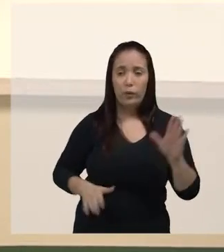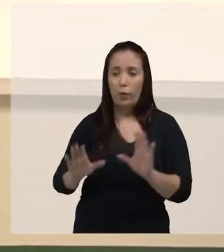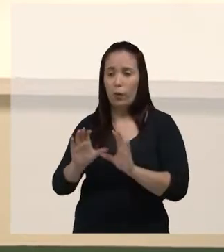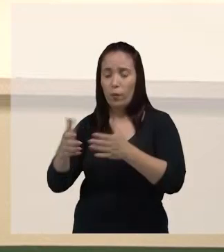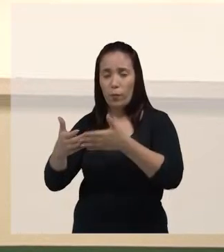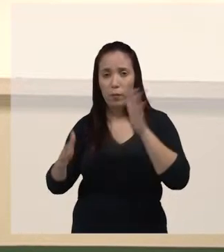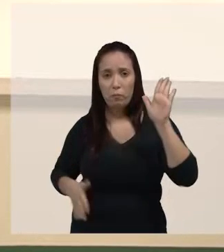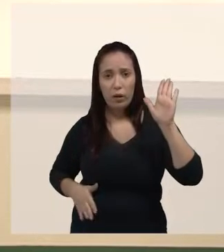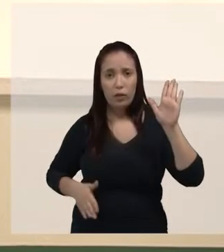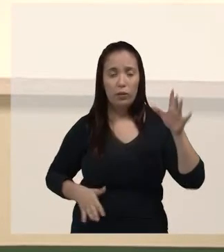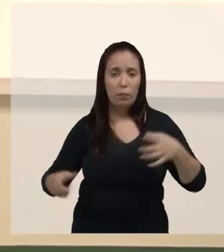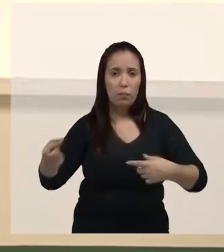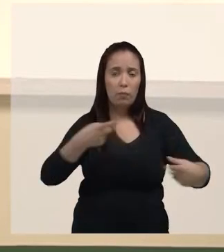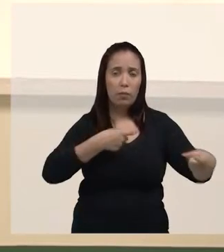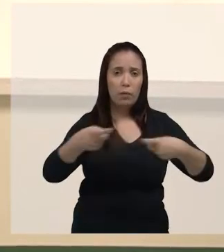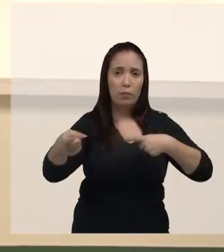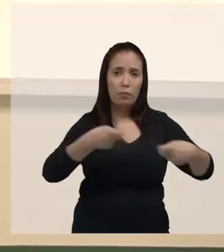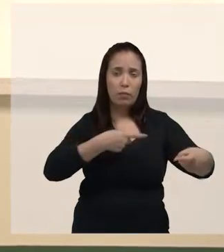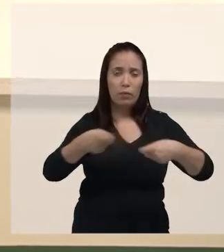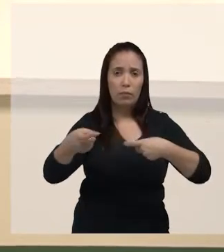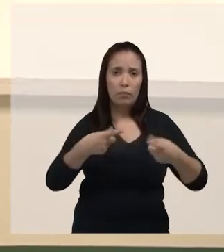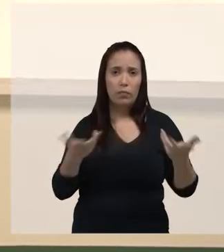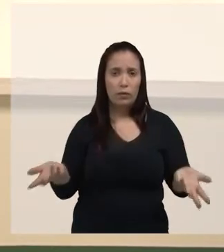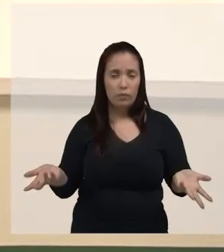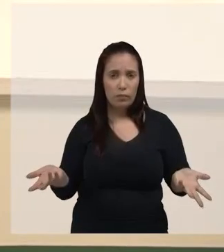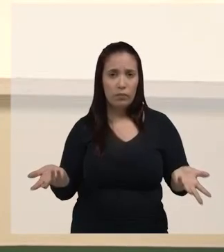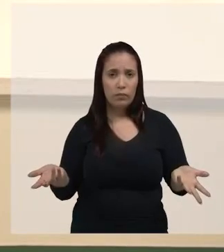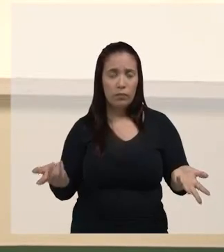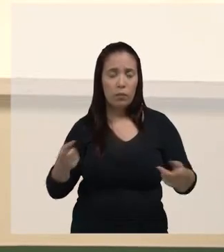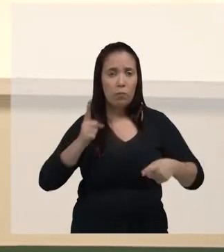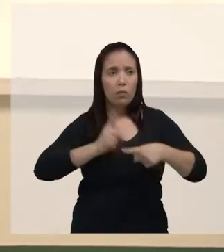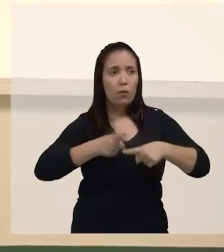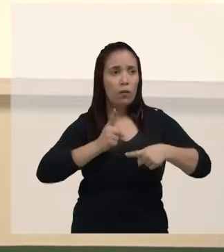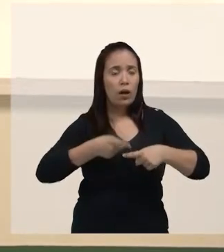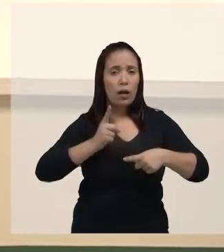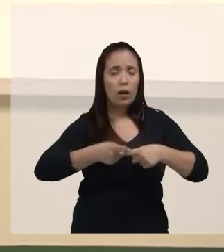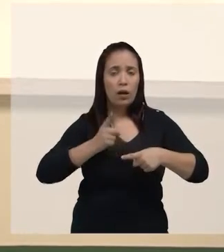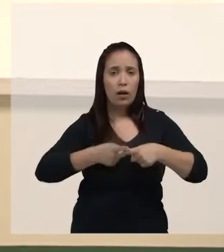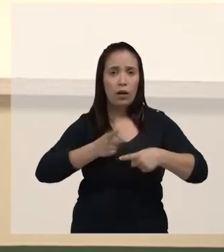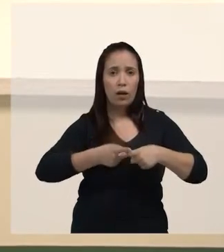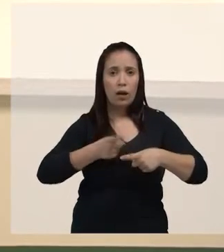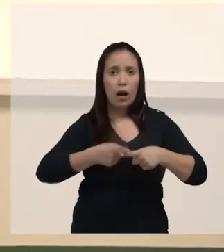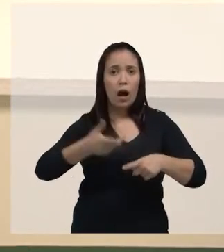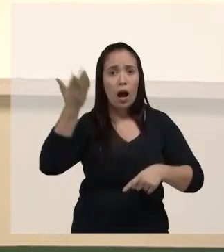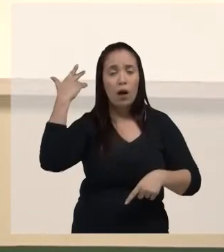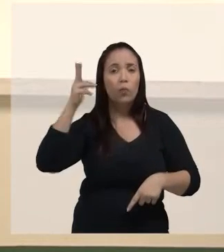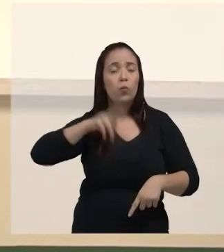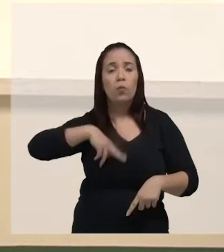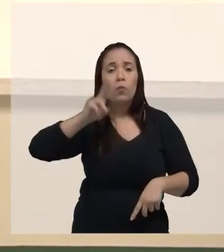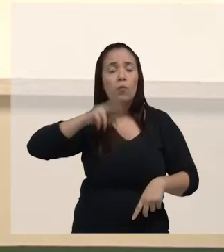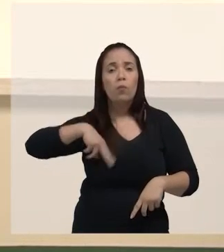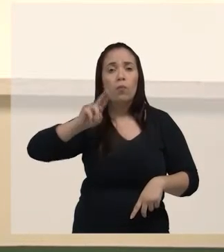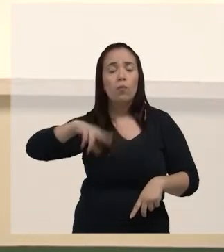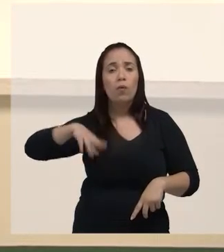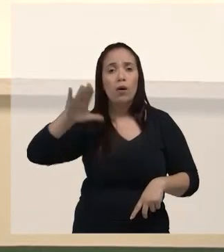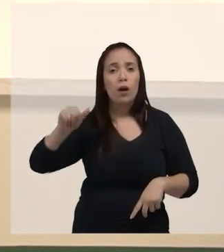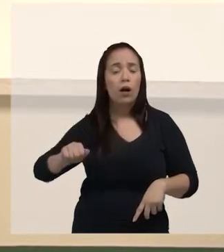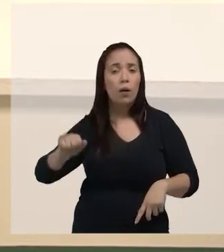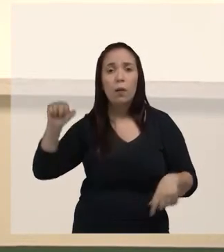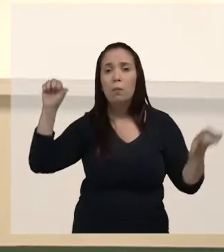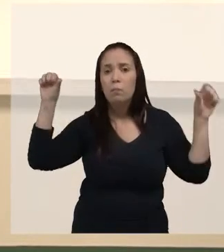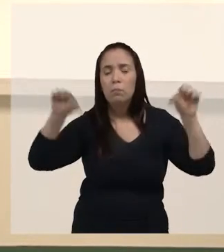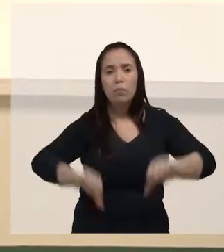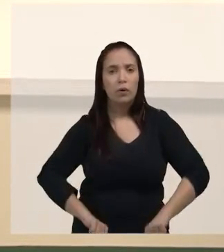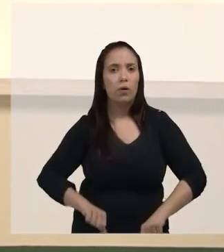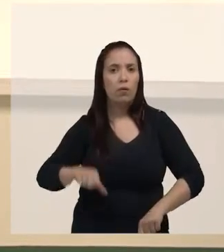do exército com o traficante, não. É tiroteio entre traficantes, que nunca esteve, na história do Rio, nunca